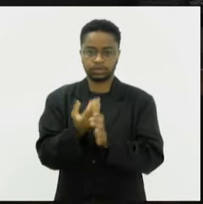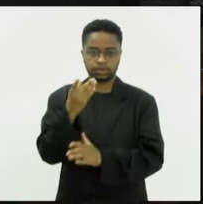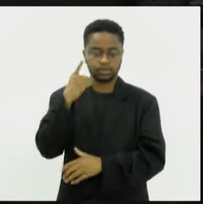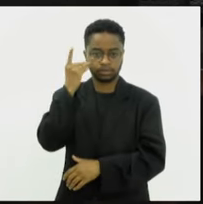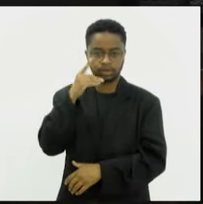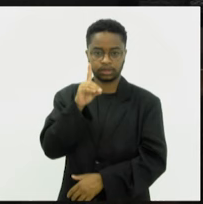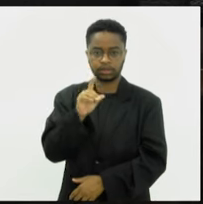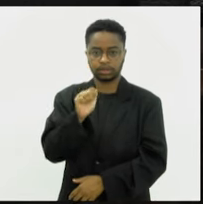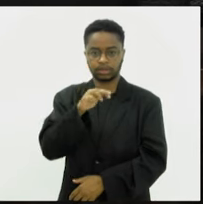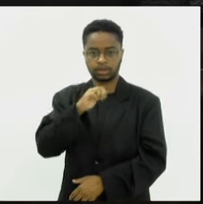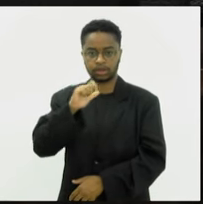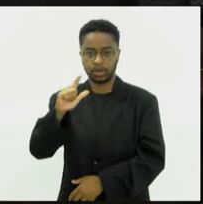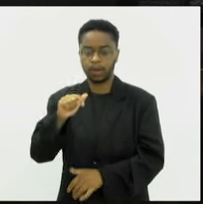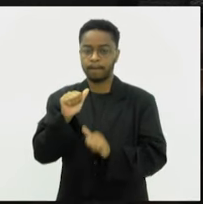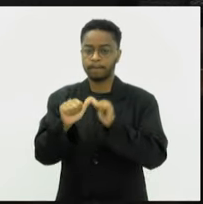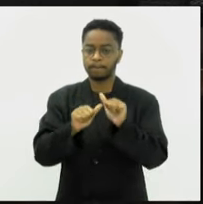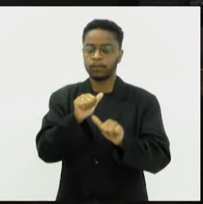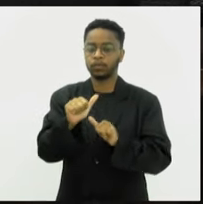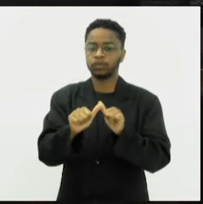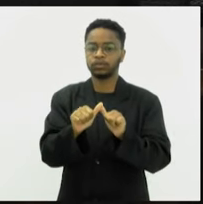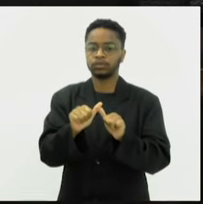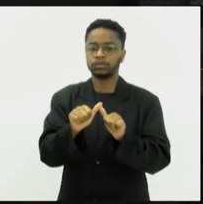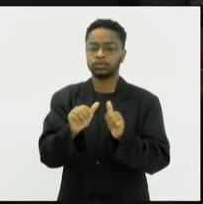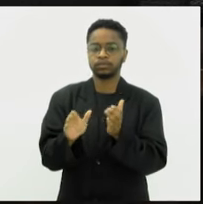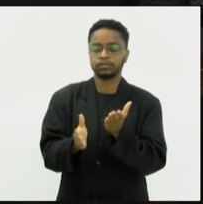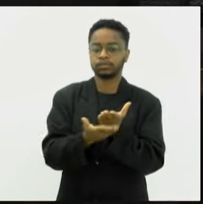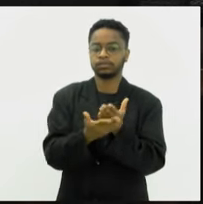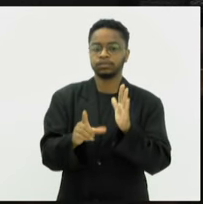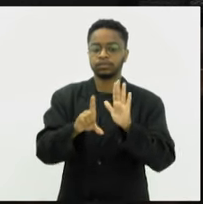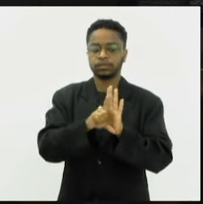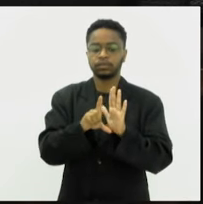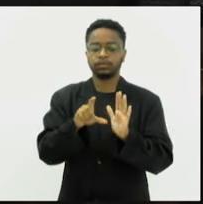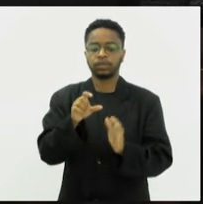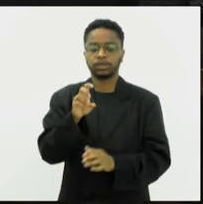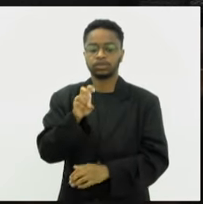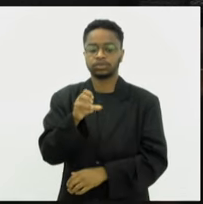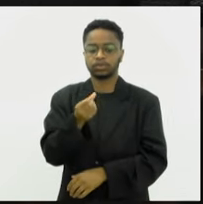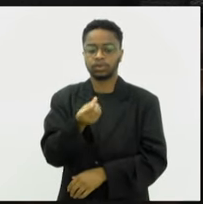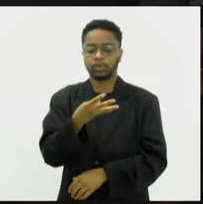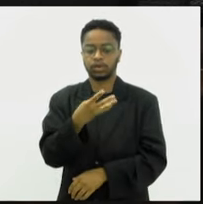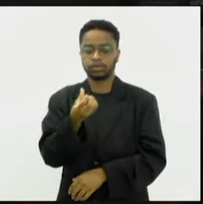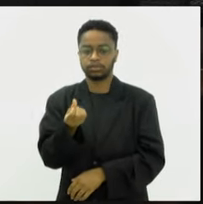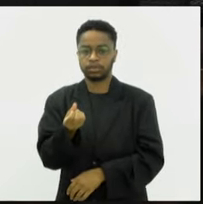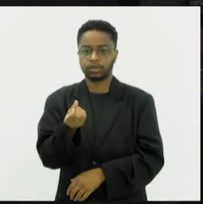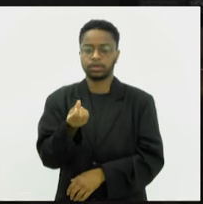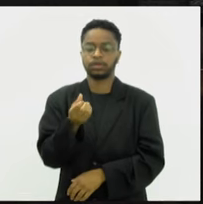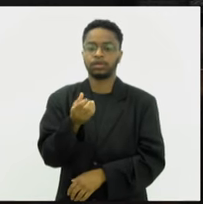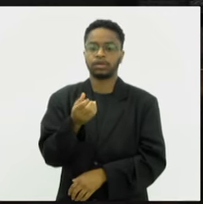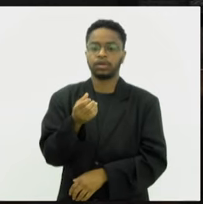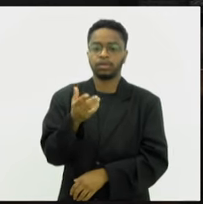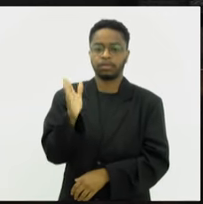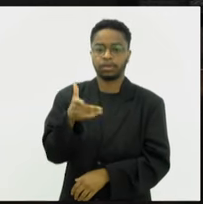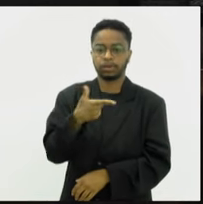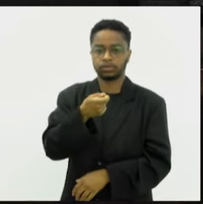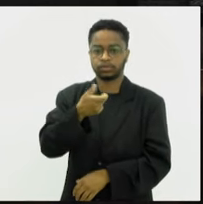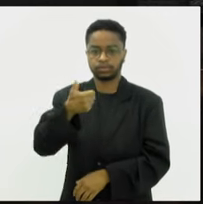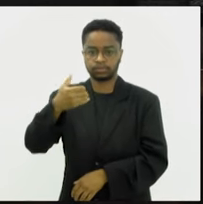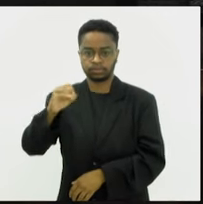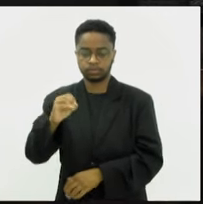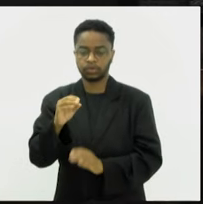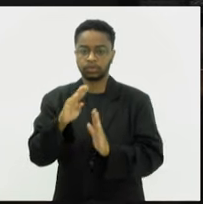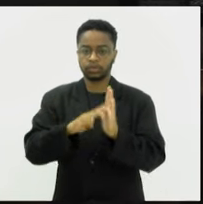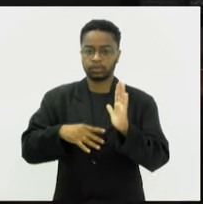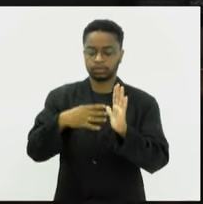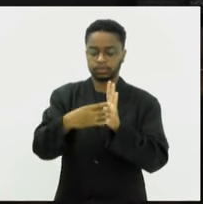Liberon, que altera o anexo da lei 5645, de 6 de janeiro de 2010, incluindo no calendário oficial do Estado do